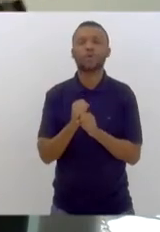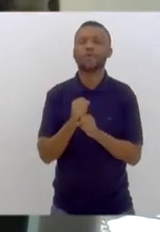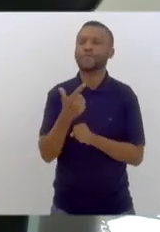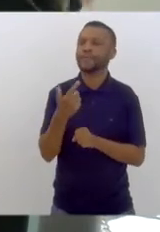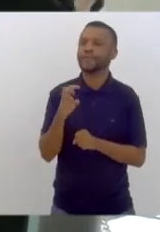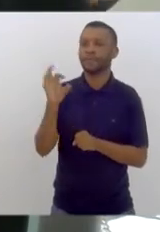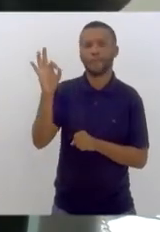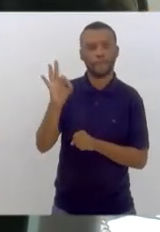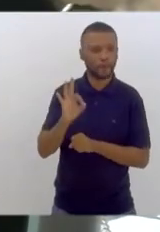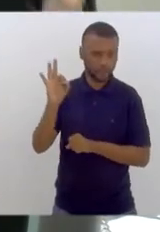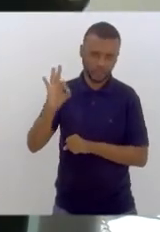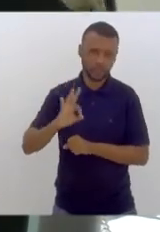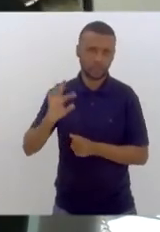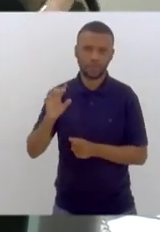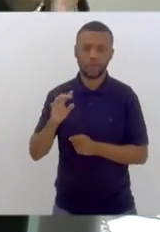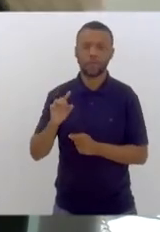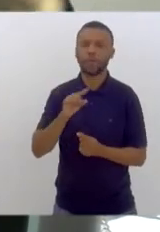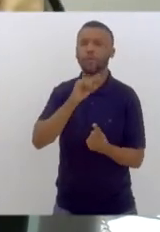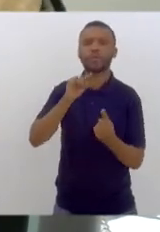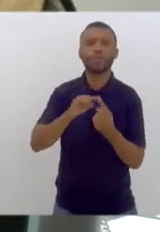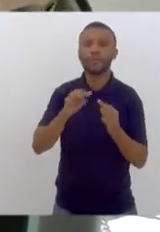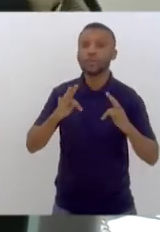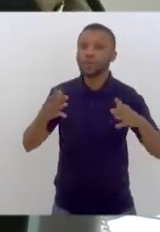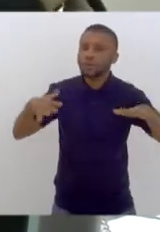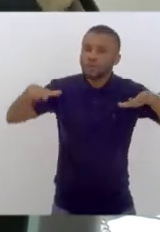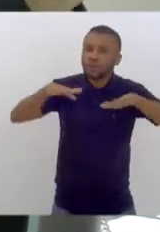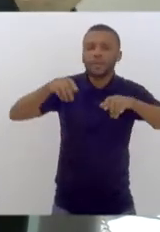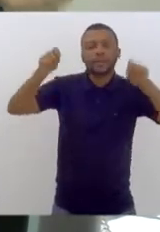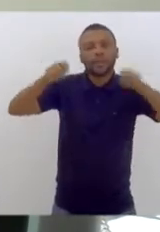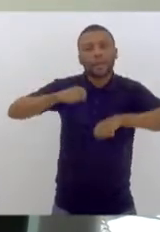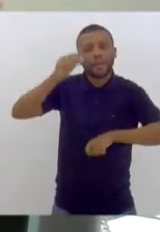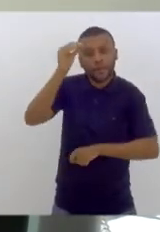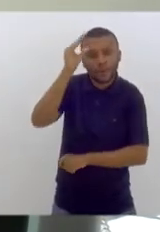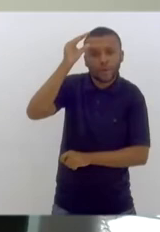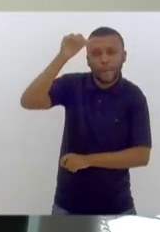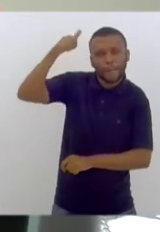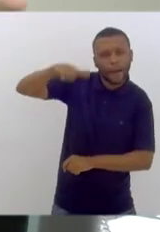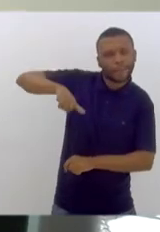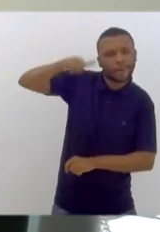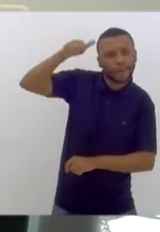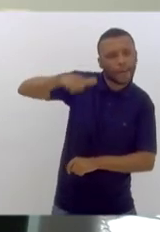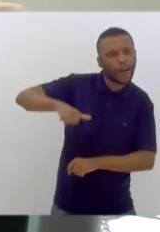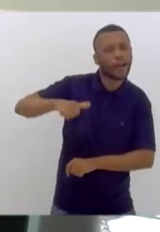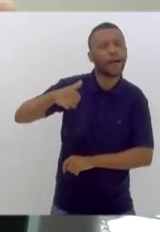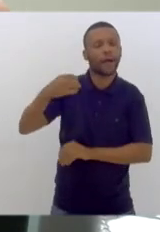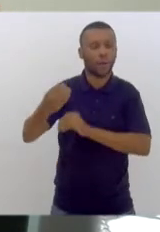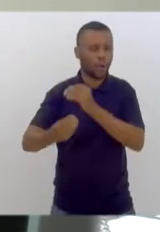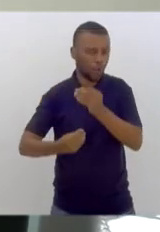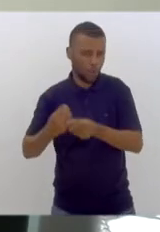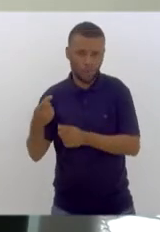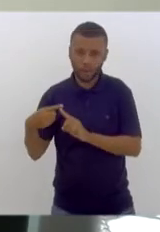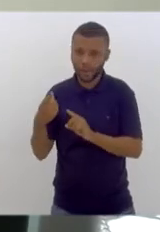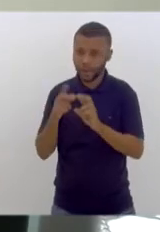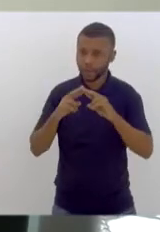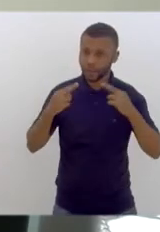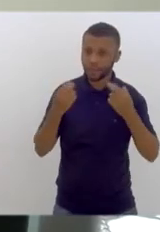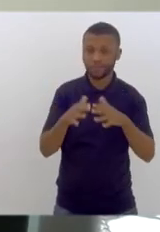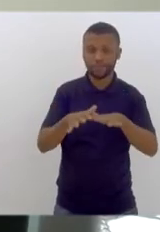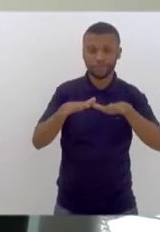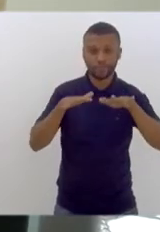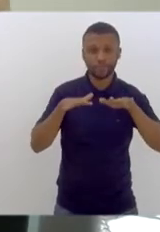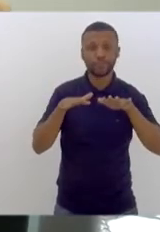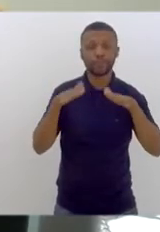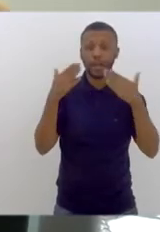que todos possam nivelar esse conhecimento. Porque essa audiência pública está trazendo